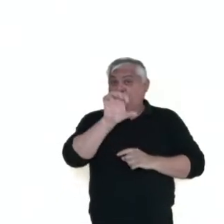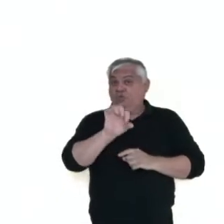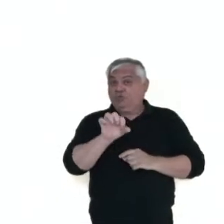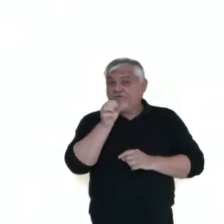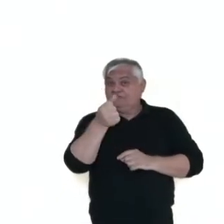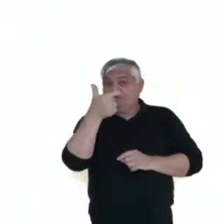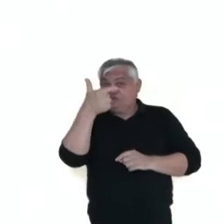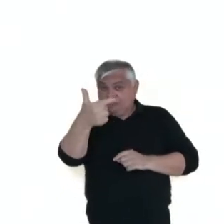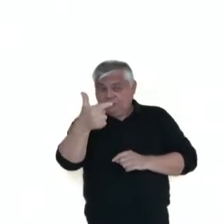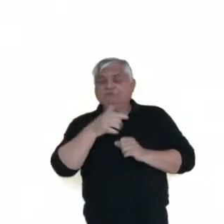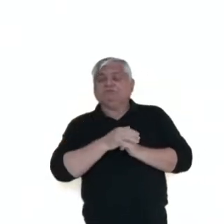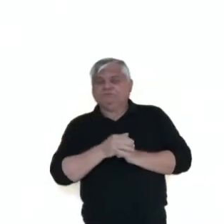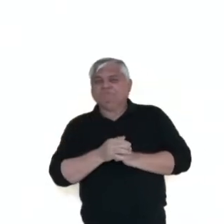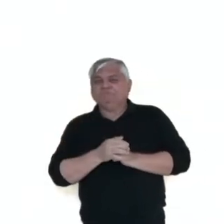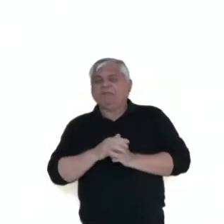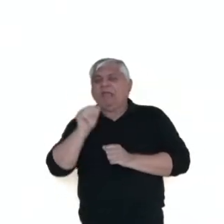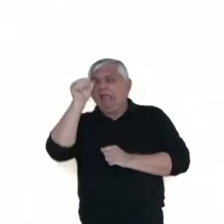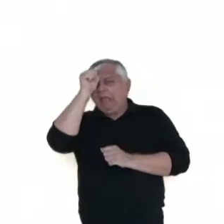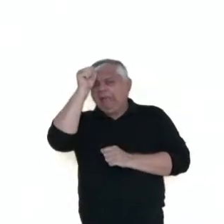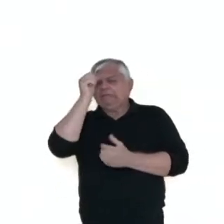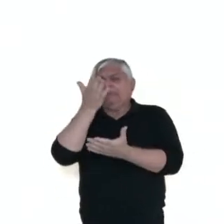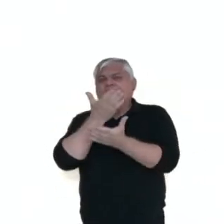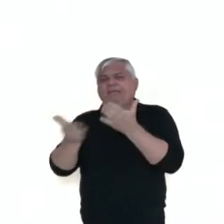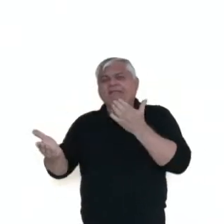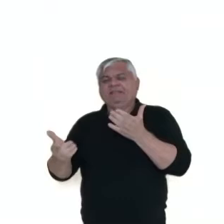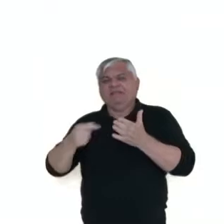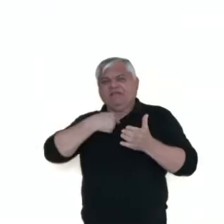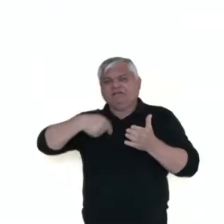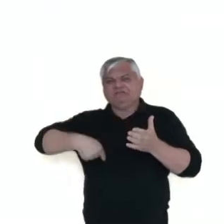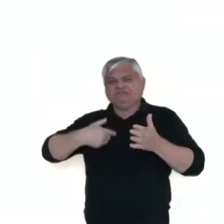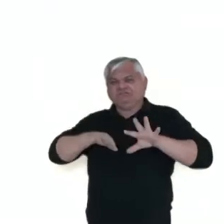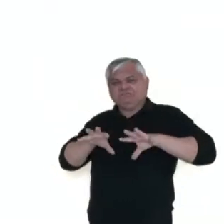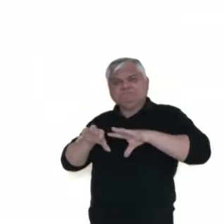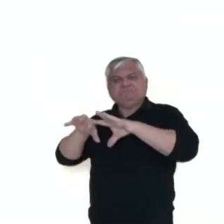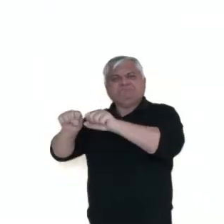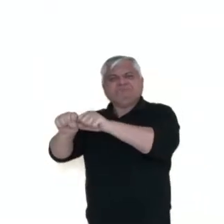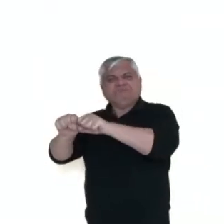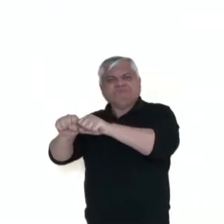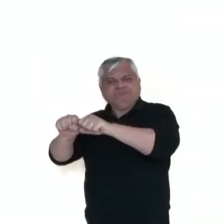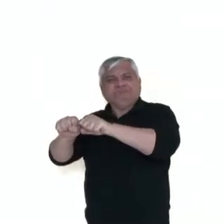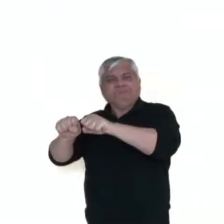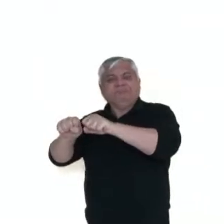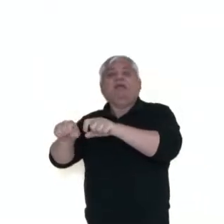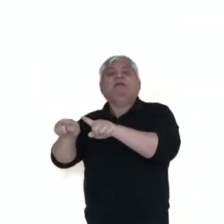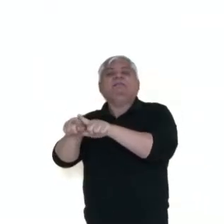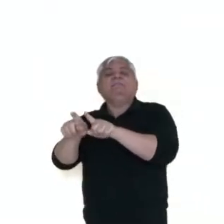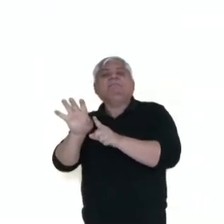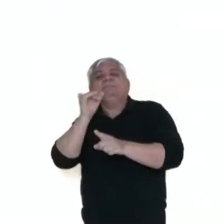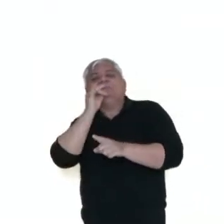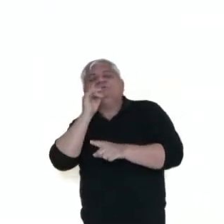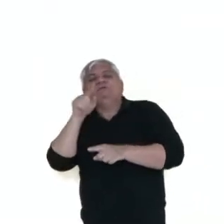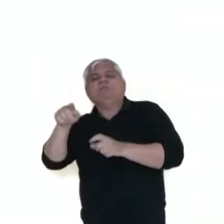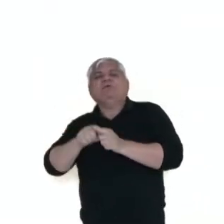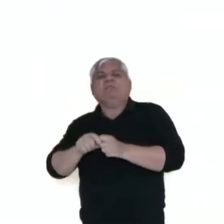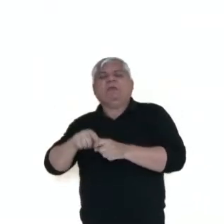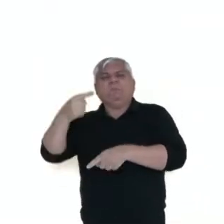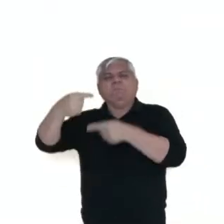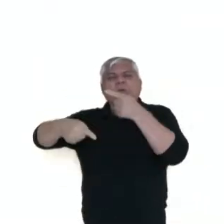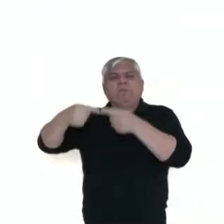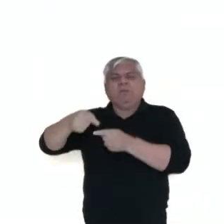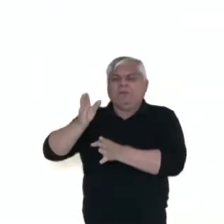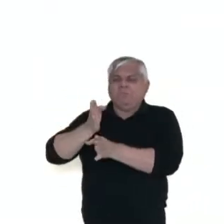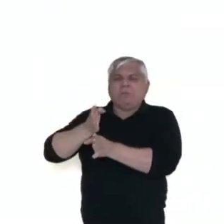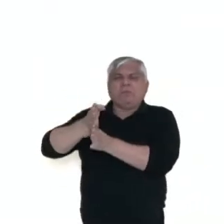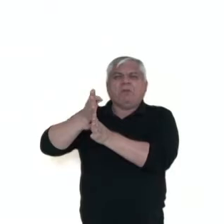foi derrotada pela China. A Guerra Sino-Indiana, também conhecida como Conflito Fronteiriço